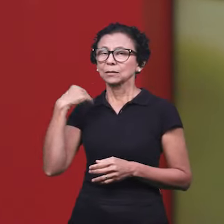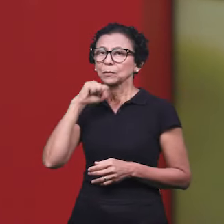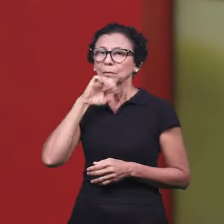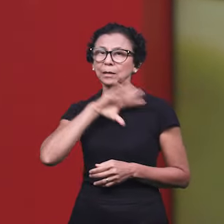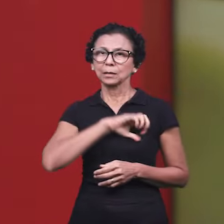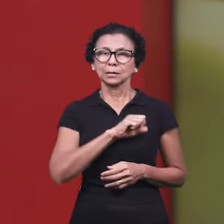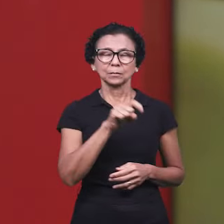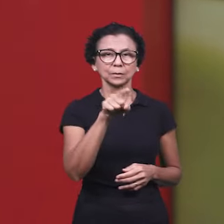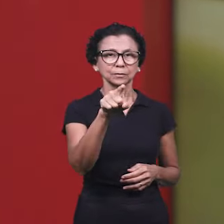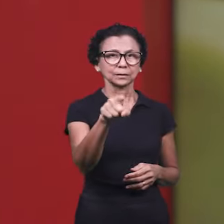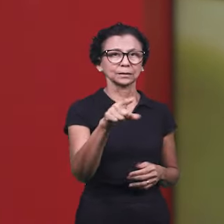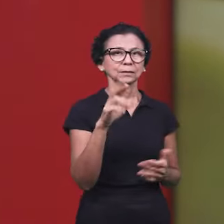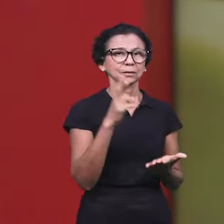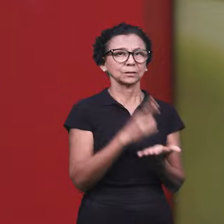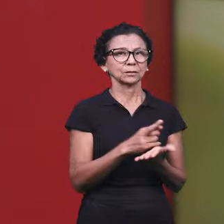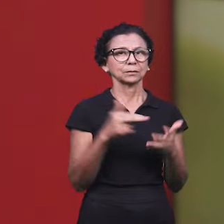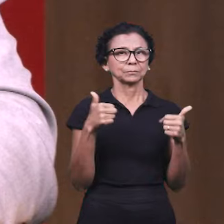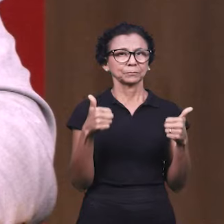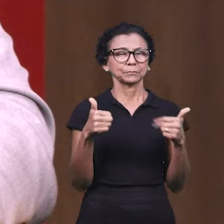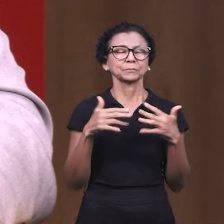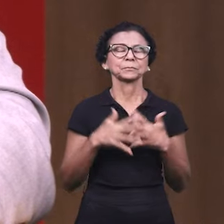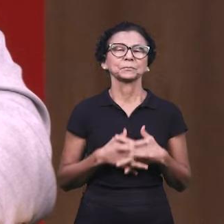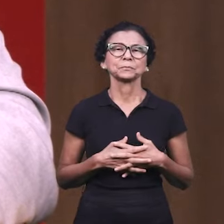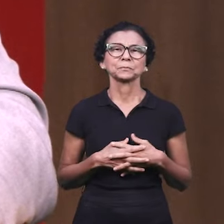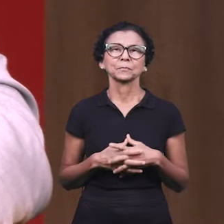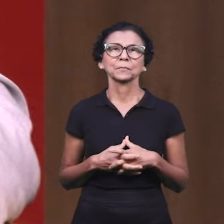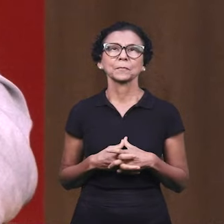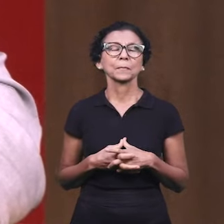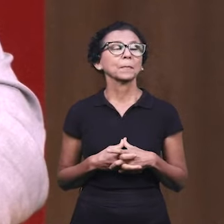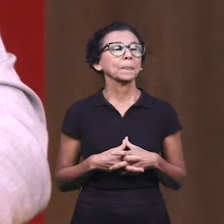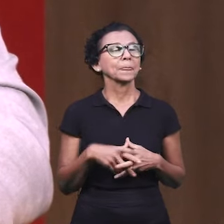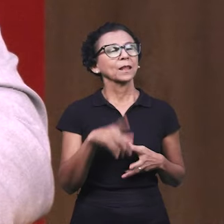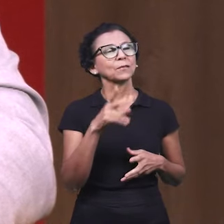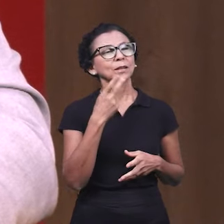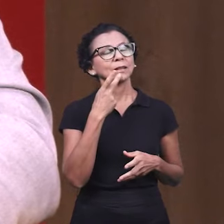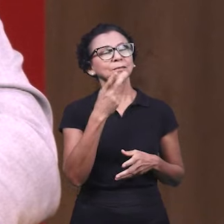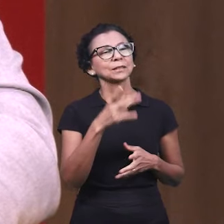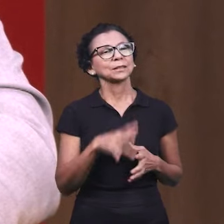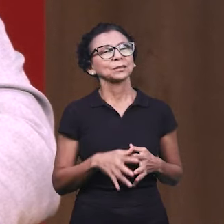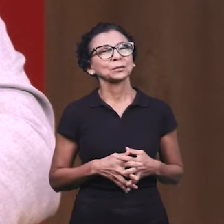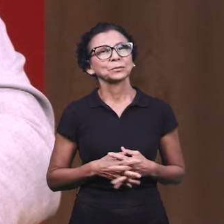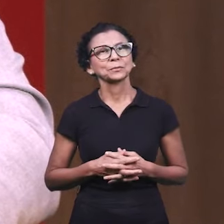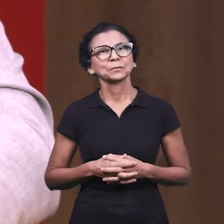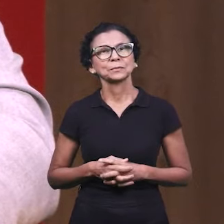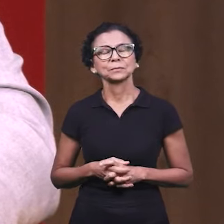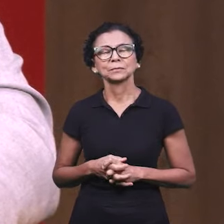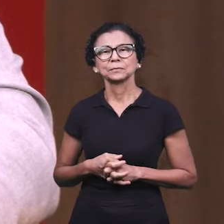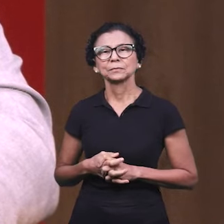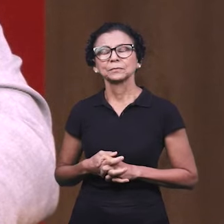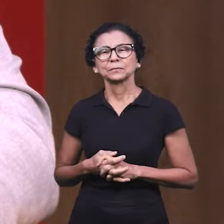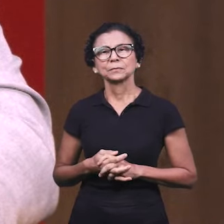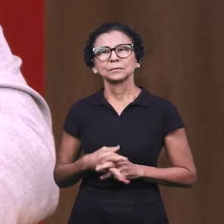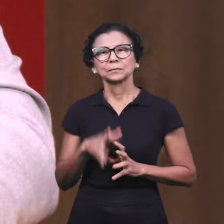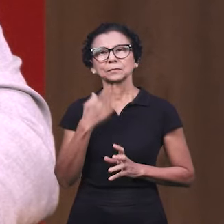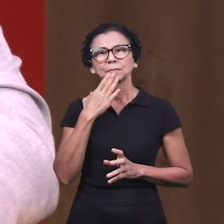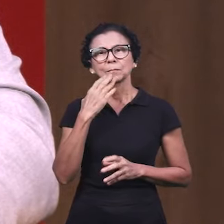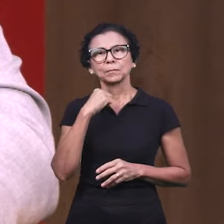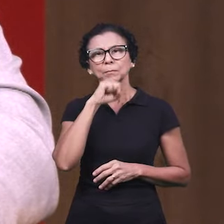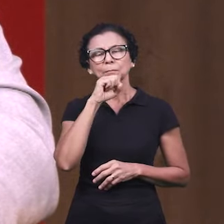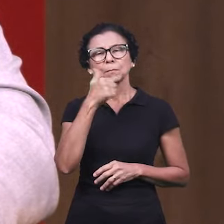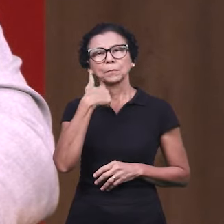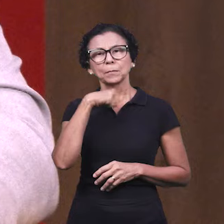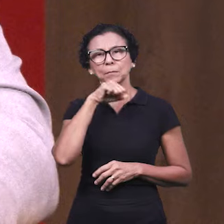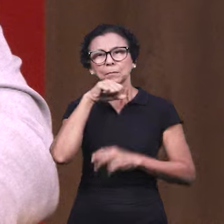benefícios escolhidos é lá Fernando Fala aí que você tá doido para falar o o Honrar Pai e mãe uma palavra diz